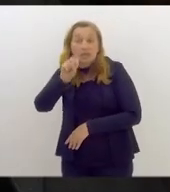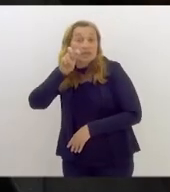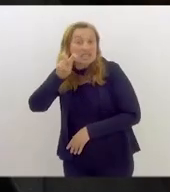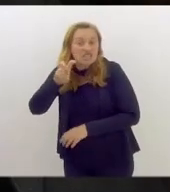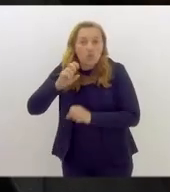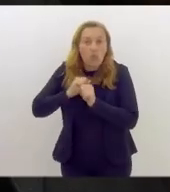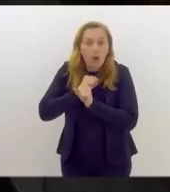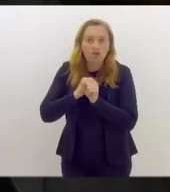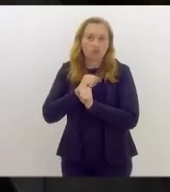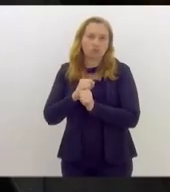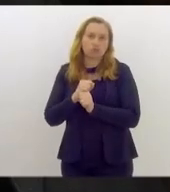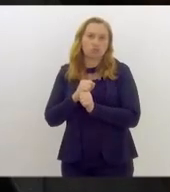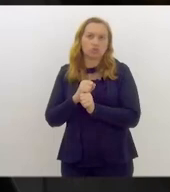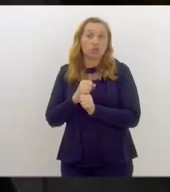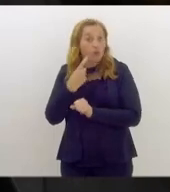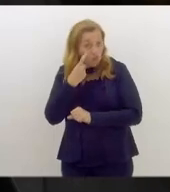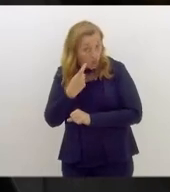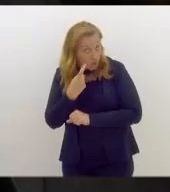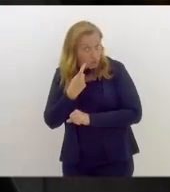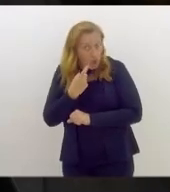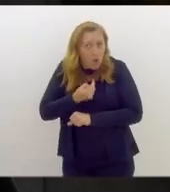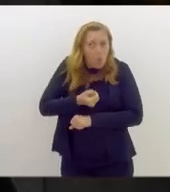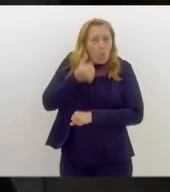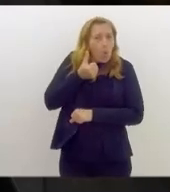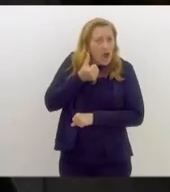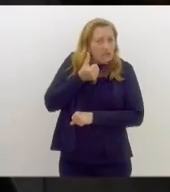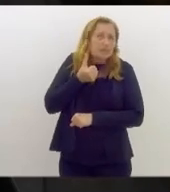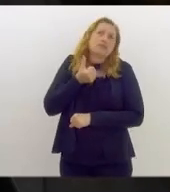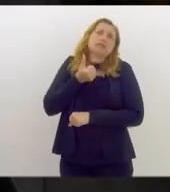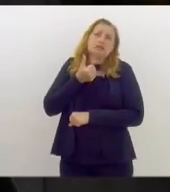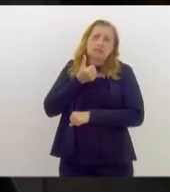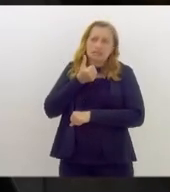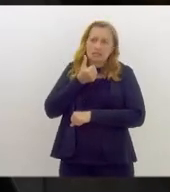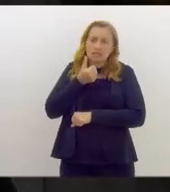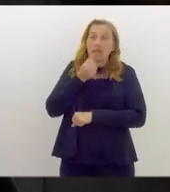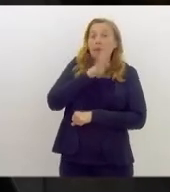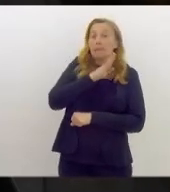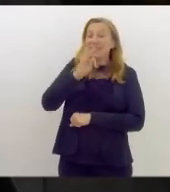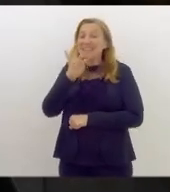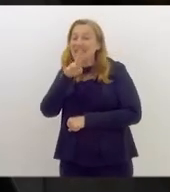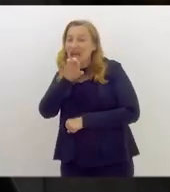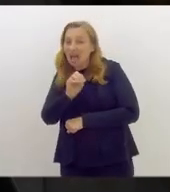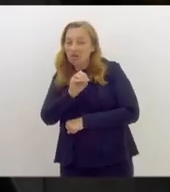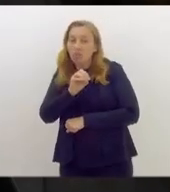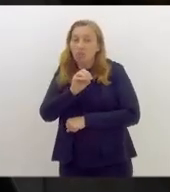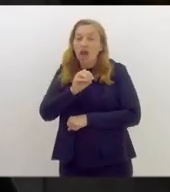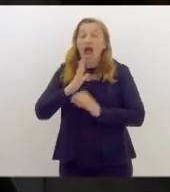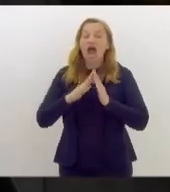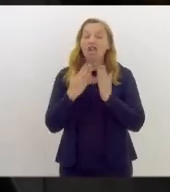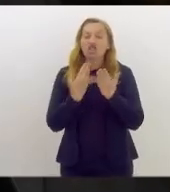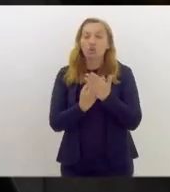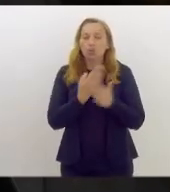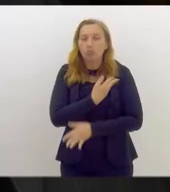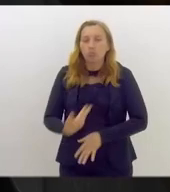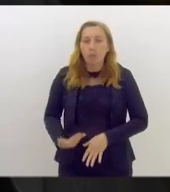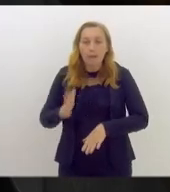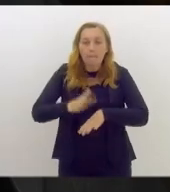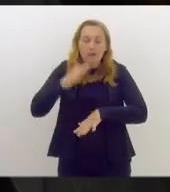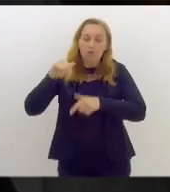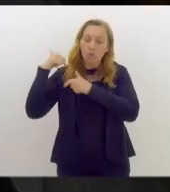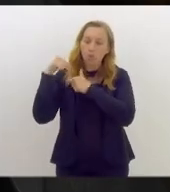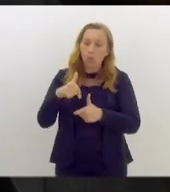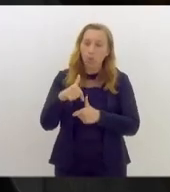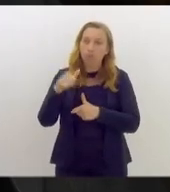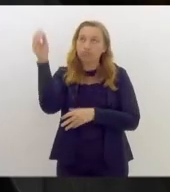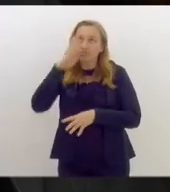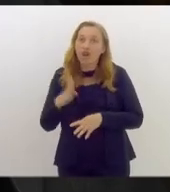anos Olha só quase Bicentenário a escola pública mais tradicional do Brasil e havia uma